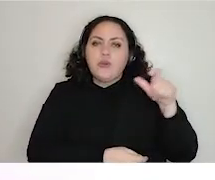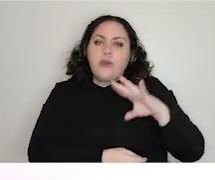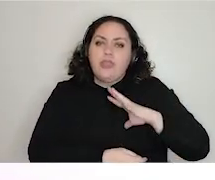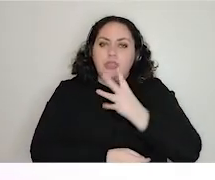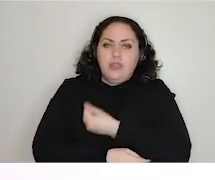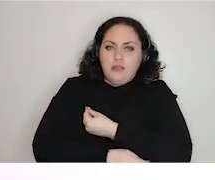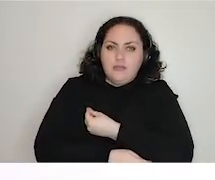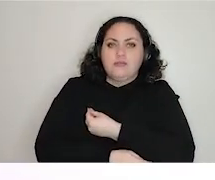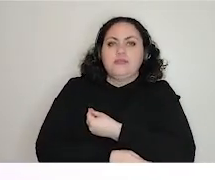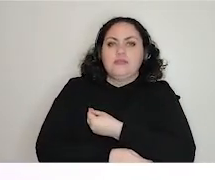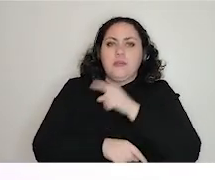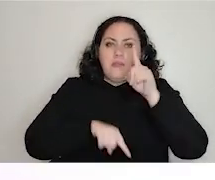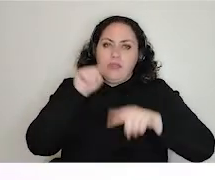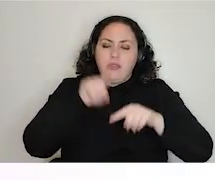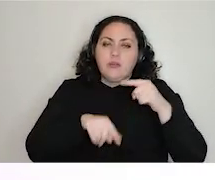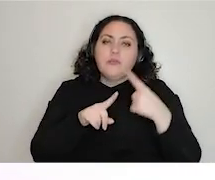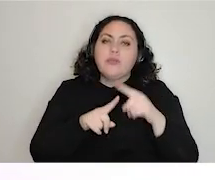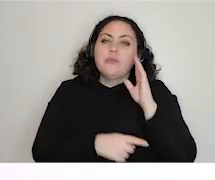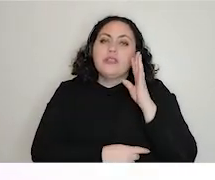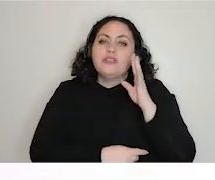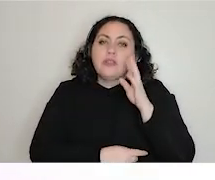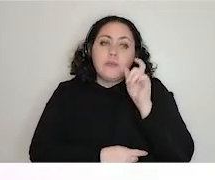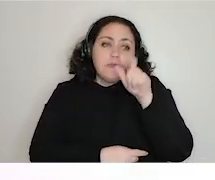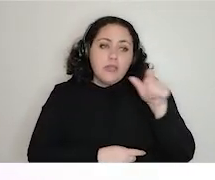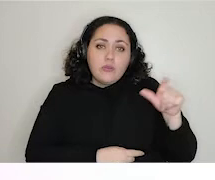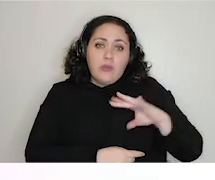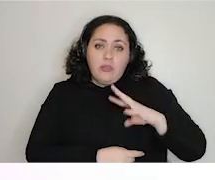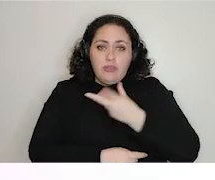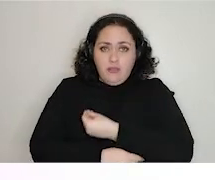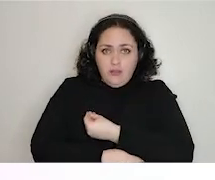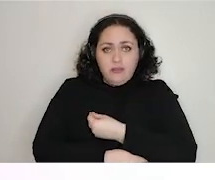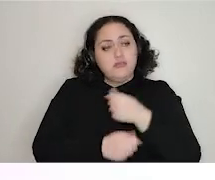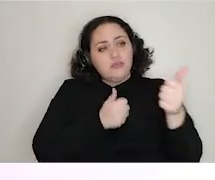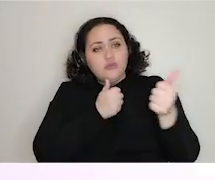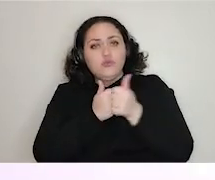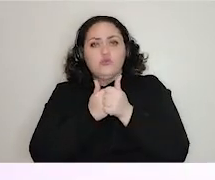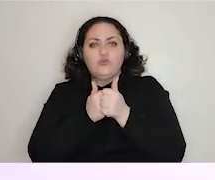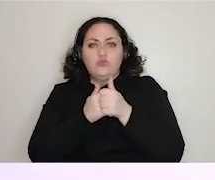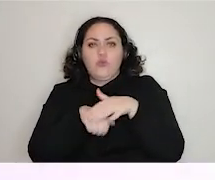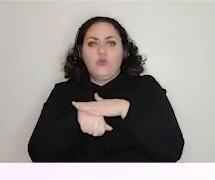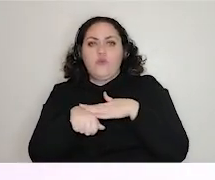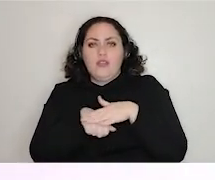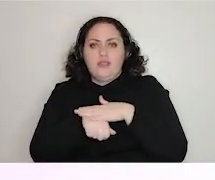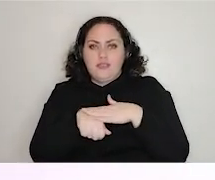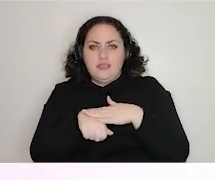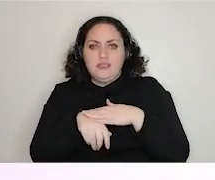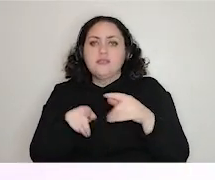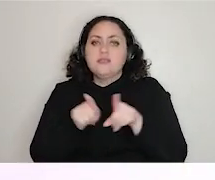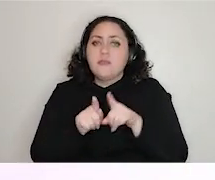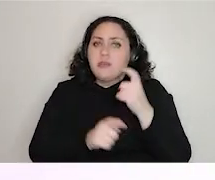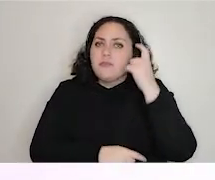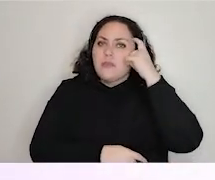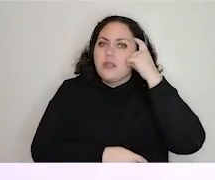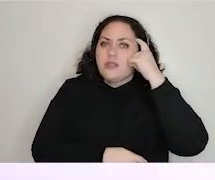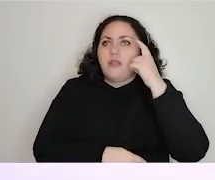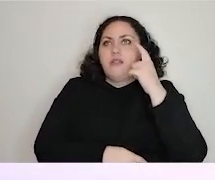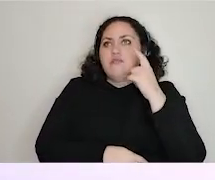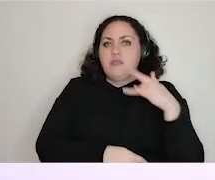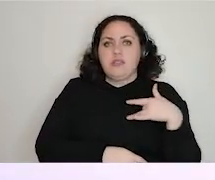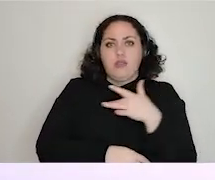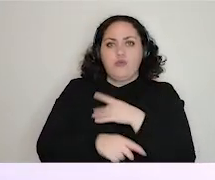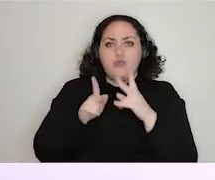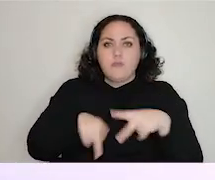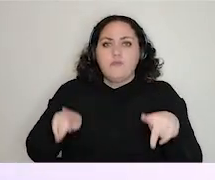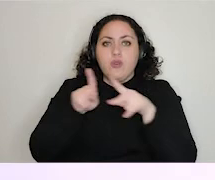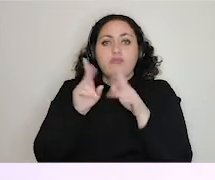de pessoas trans, né? Porque vamos pensar na saúde de pessoas trans, trazendo pessoas trans para perto para conversar. Vamos pensar na saúde dos